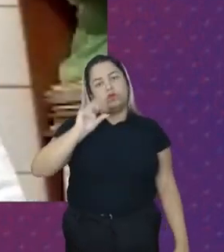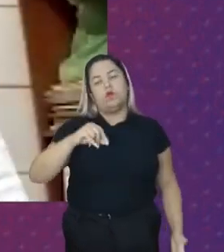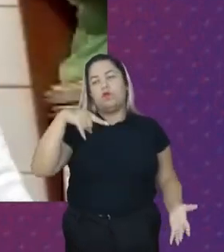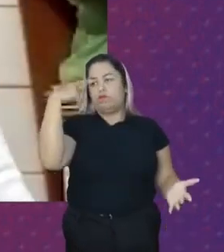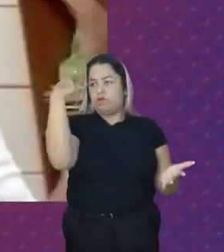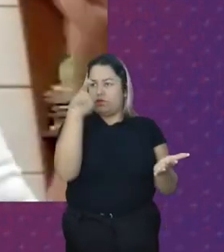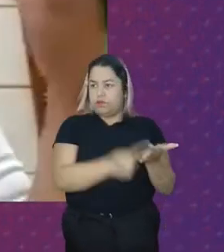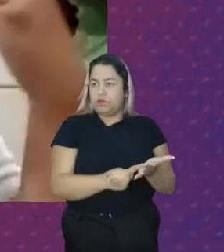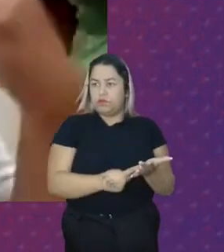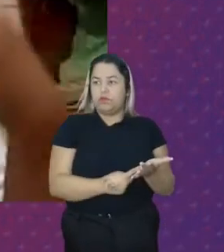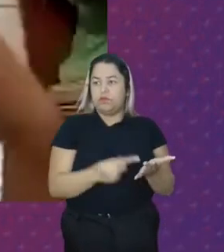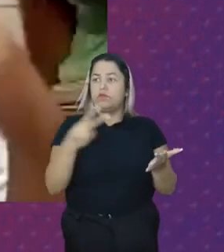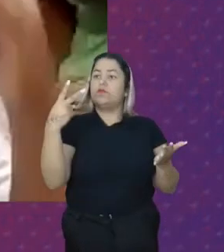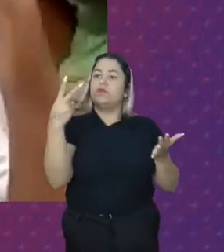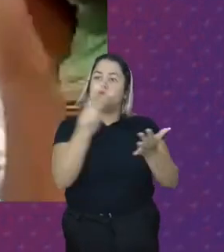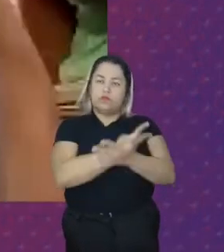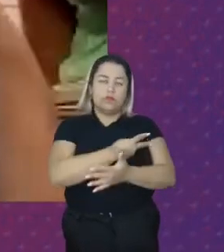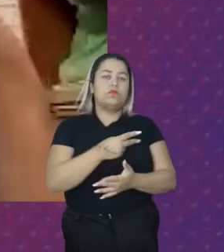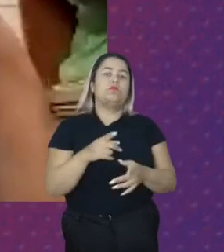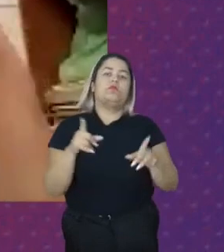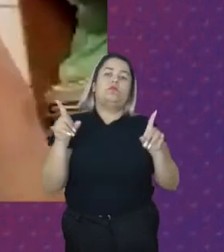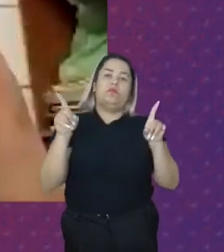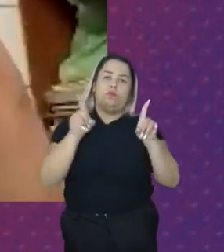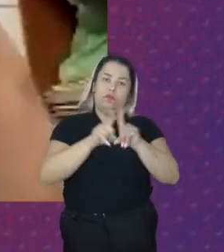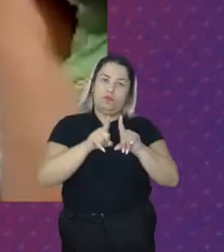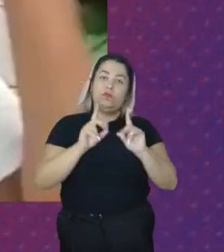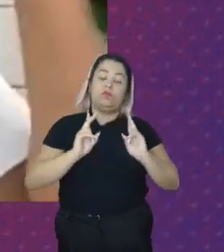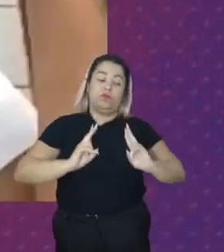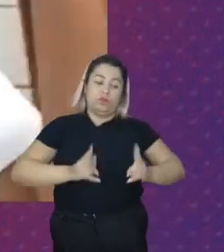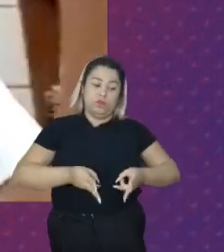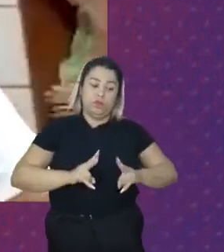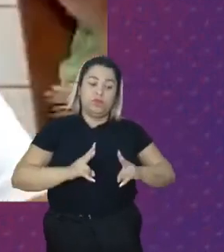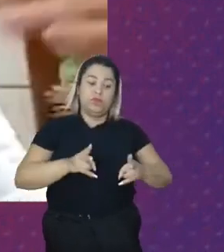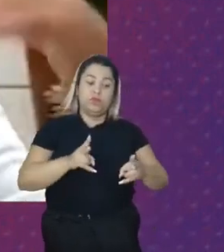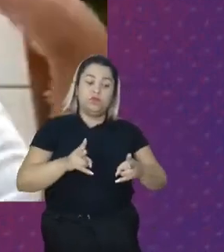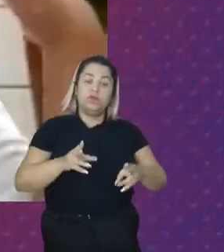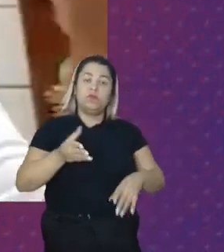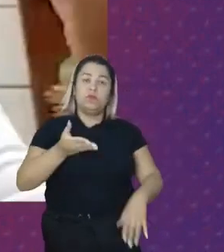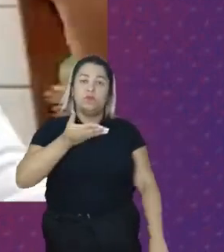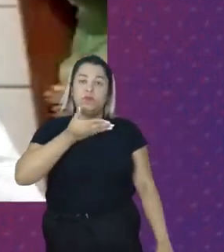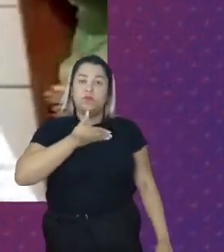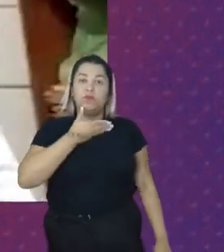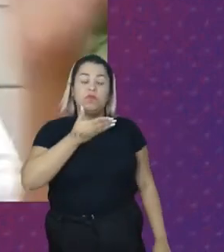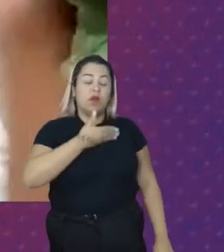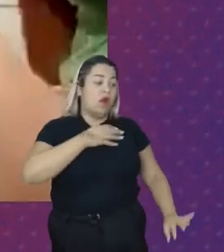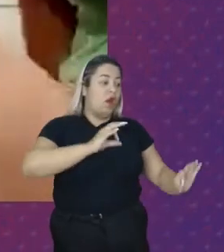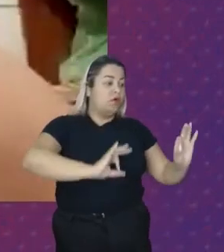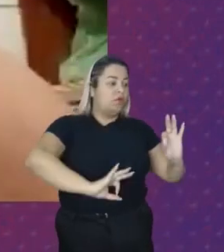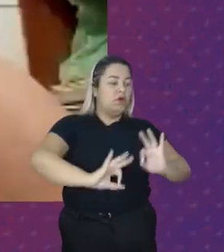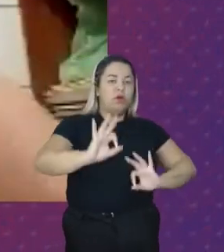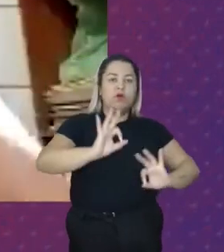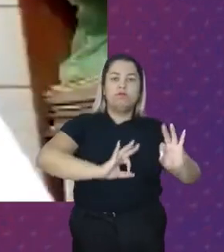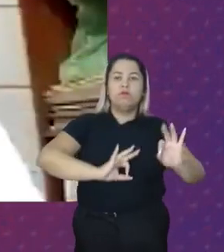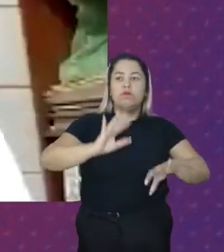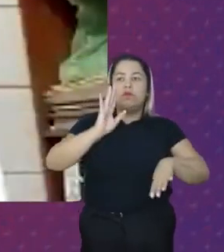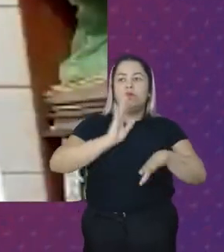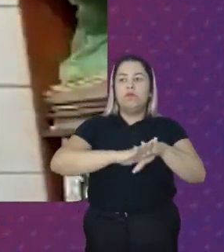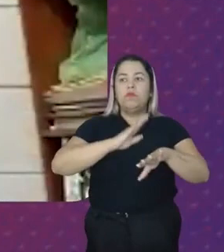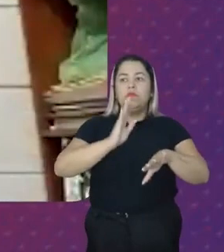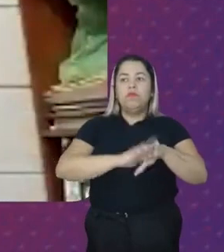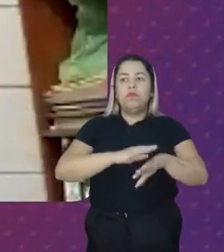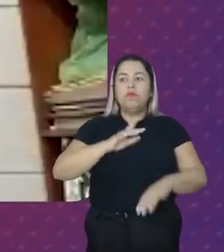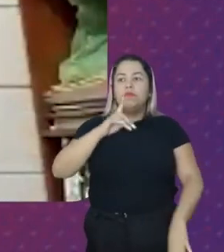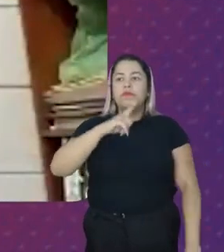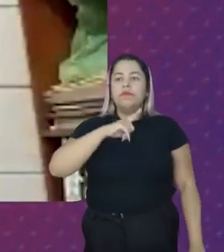ocorreu Então Foi Sempre As companheiras Se organizando Cada vez mais Aí teve